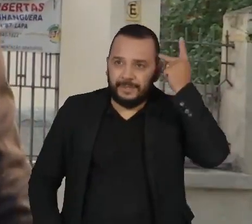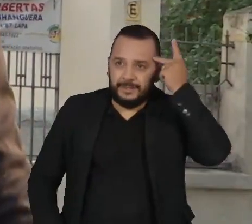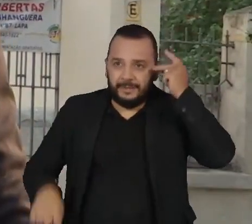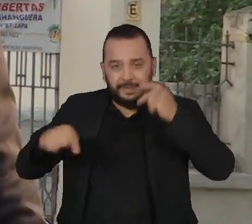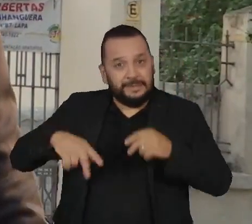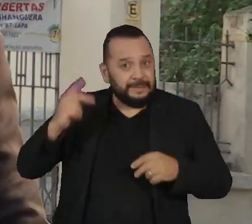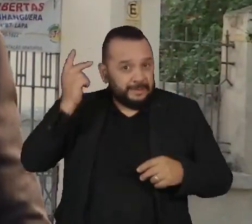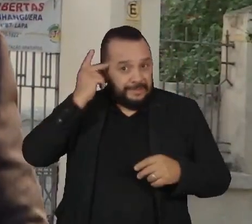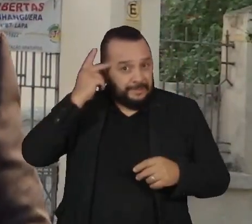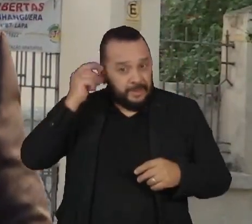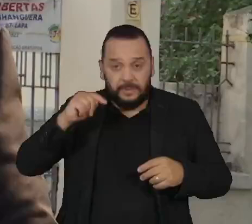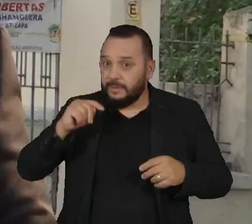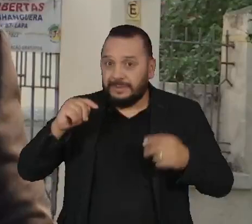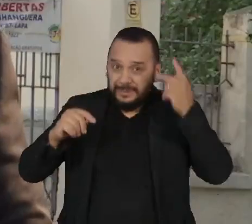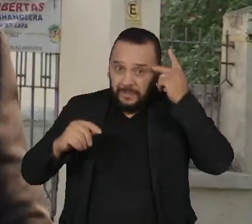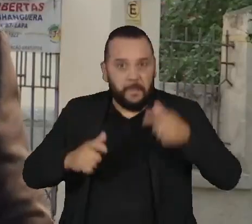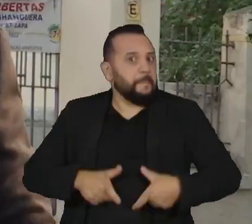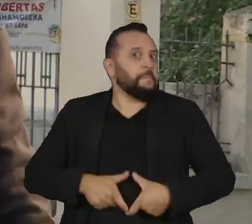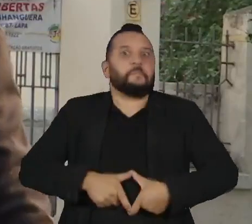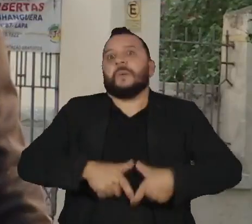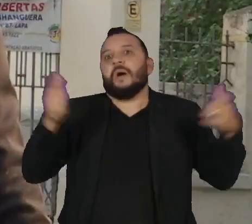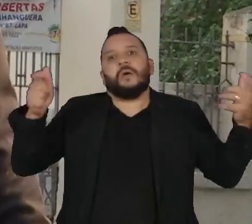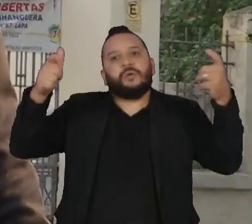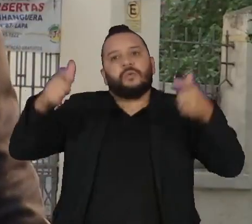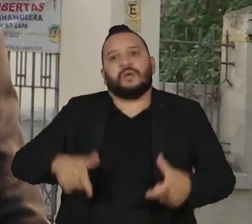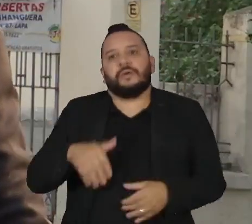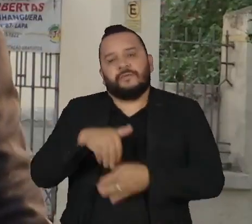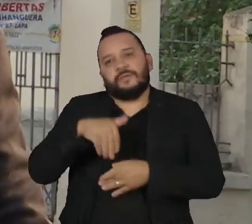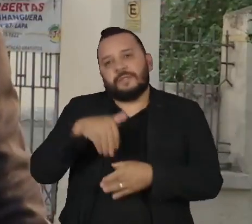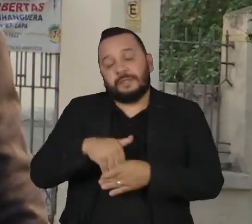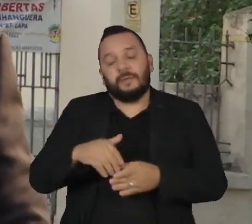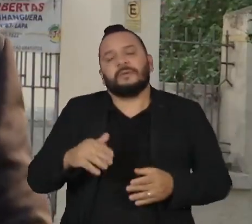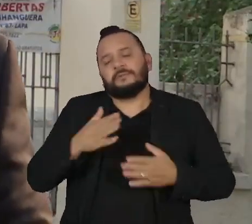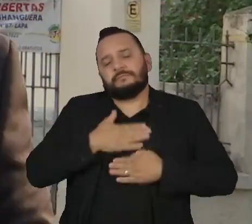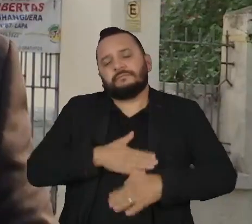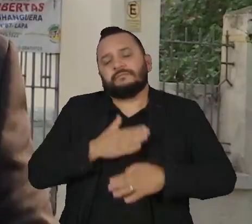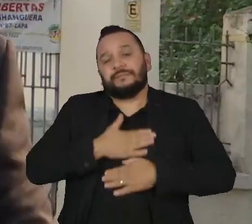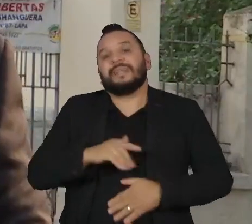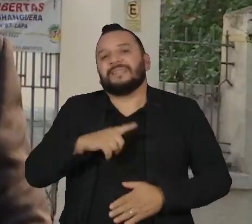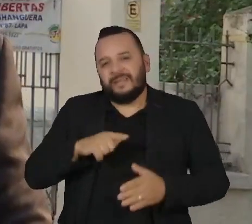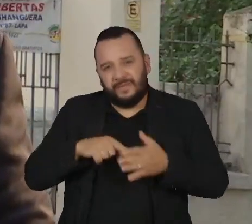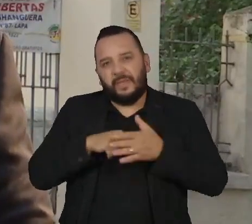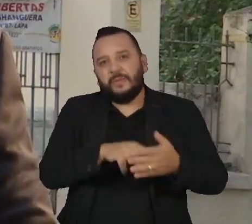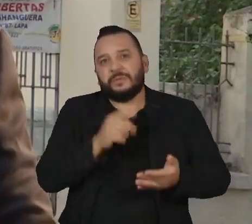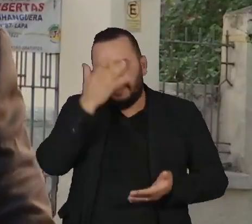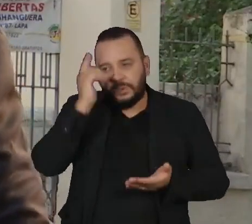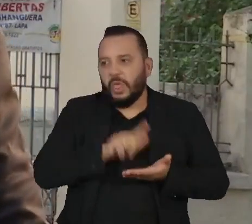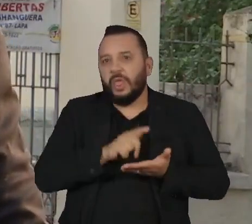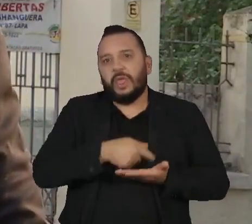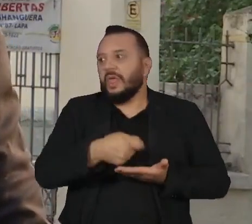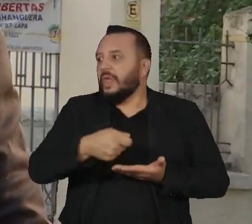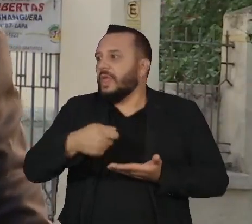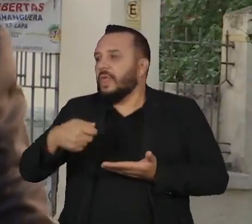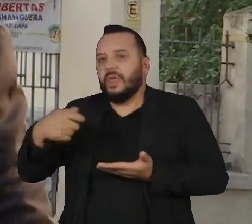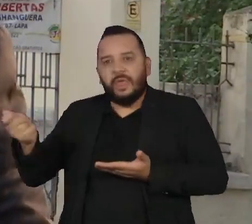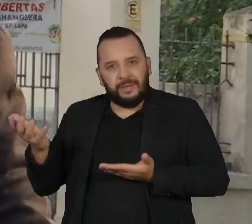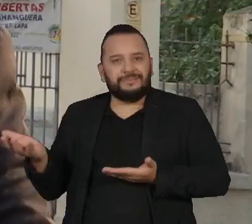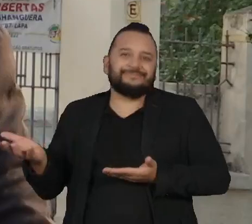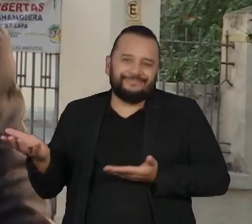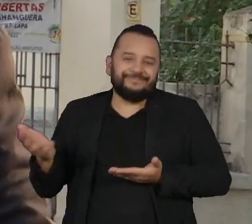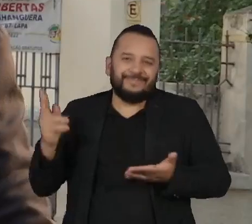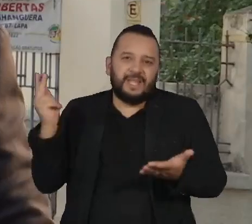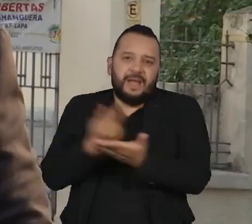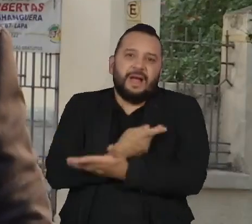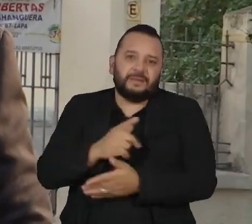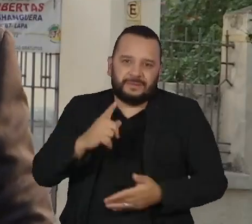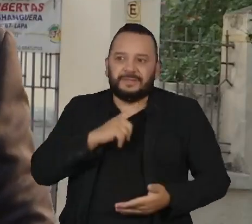eleitoral do país foi tranquilo as principais ocorrências foram denúncias de boca de urna e Distribuição irregular de santinhos segundo